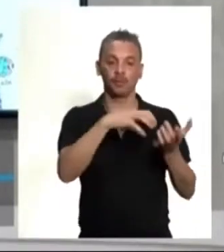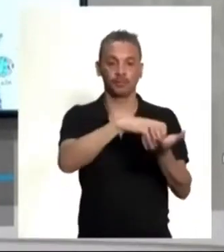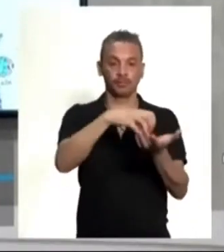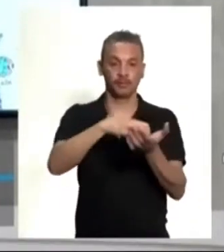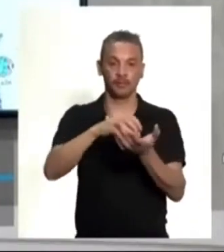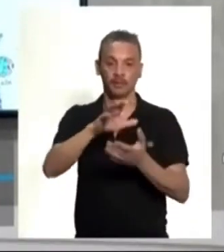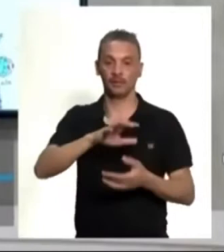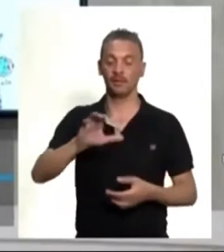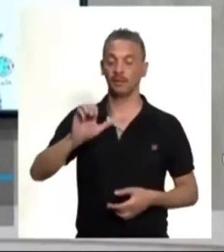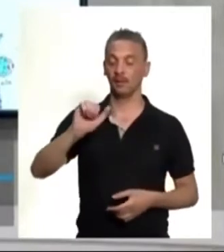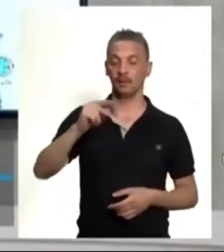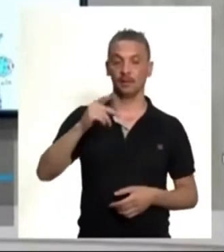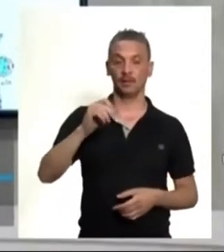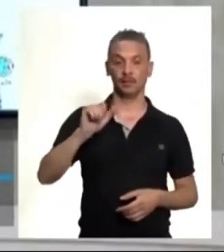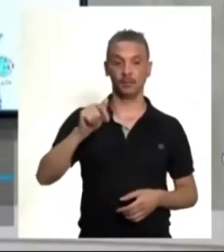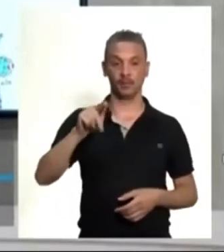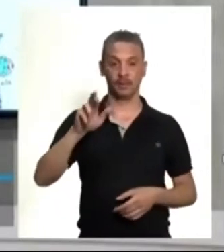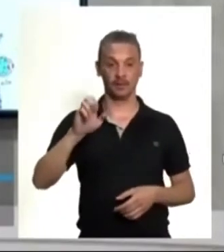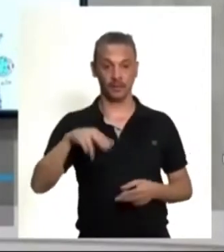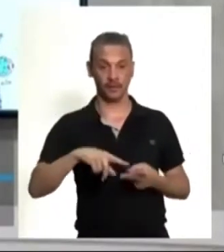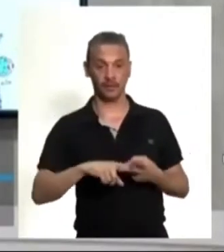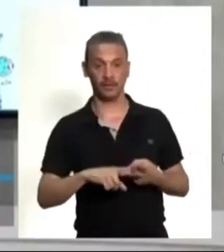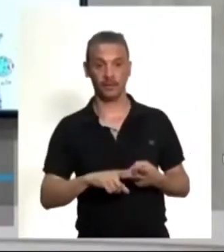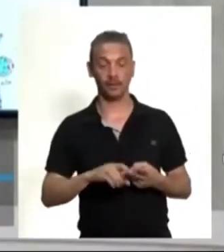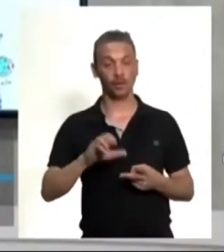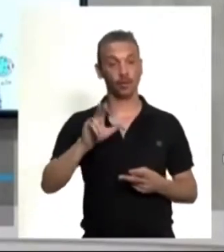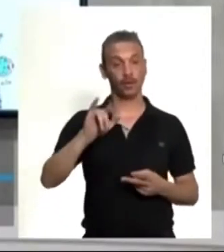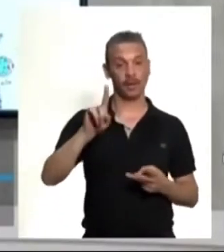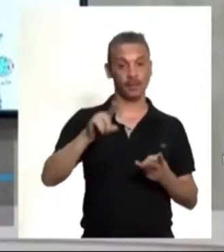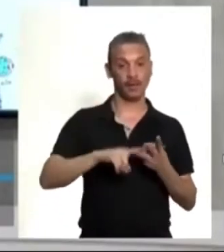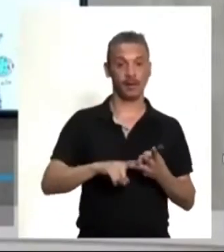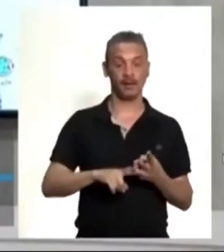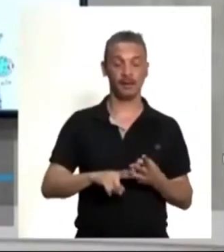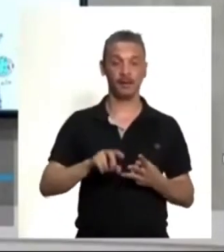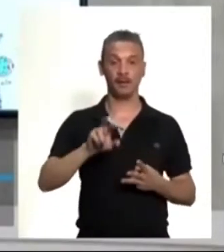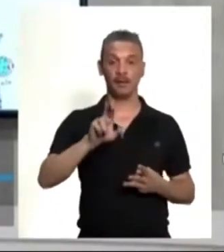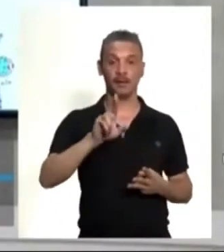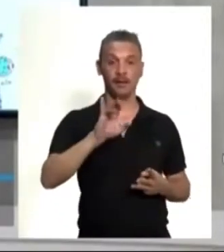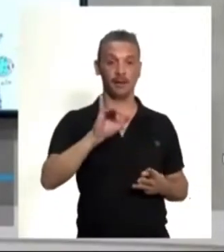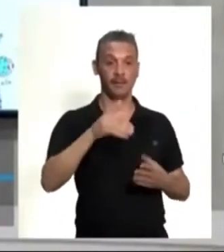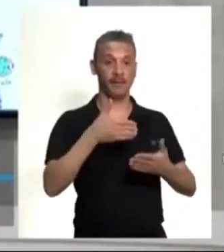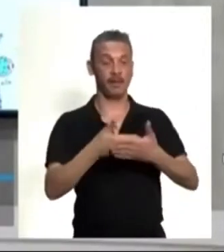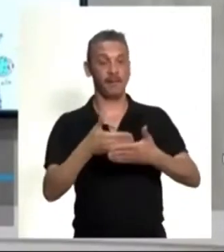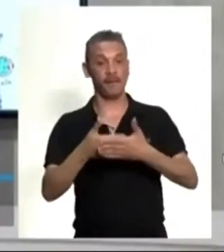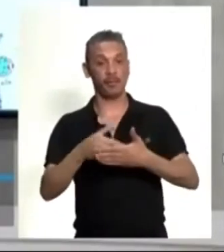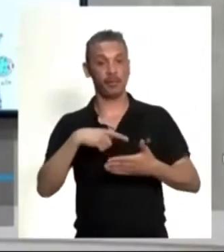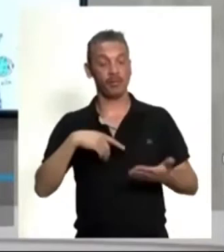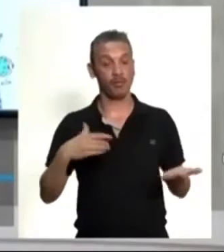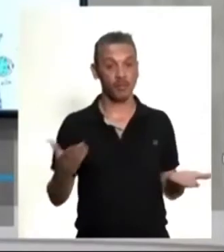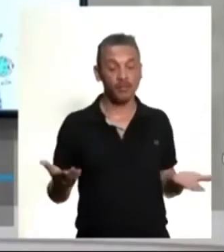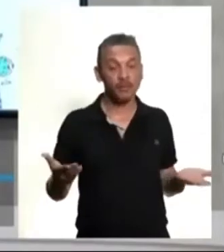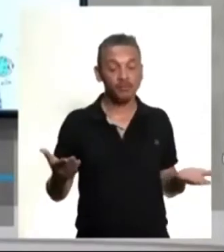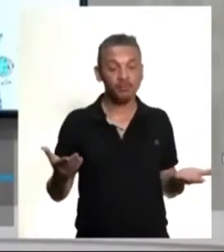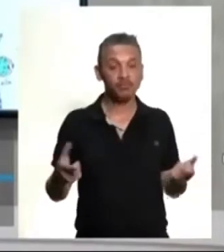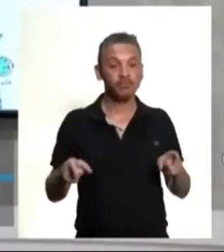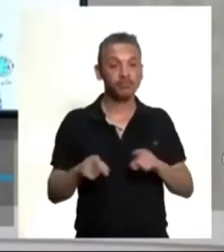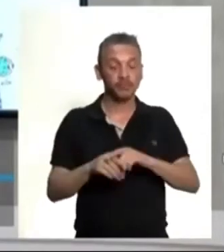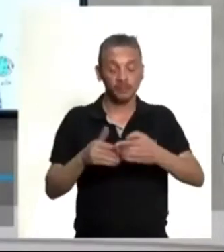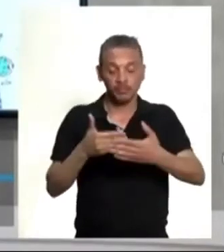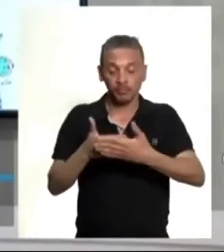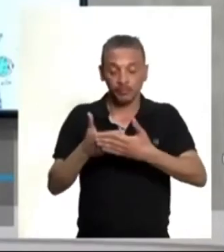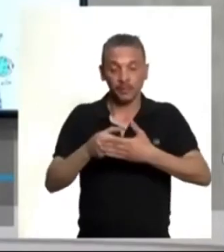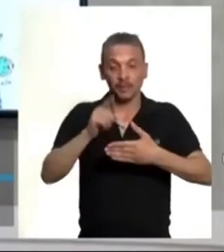são importantes, como Campo Grande, Cuiabá, Ribeirão Preto. Ribeirão Preto é um centro regional. Ribeirão